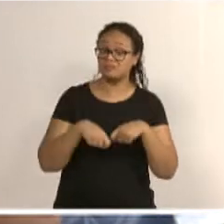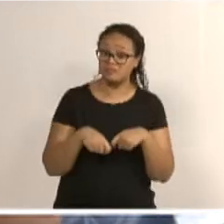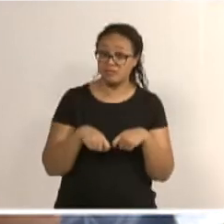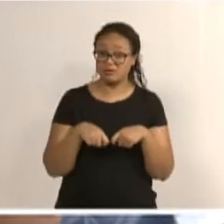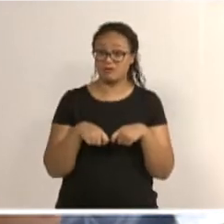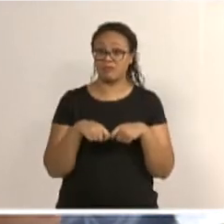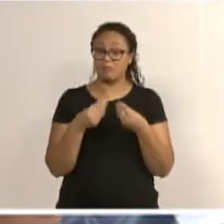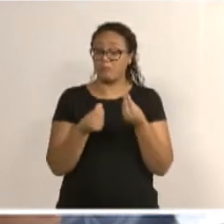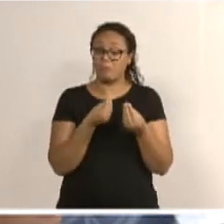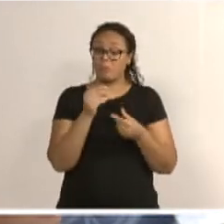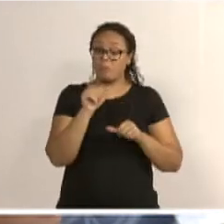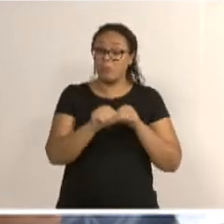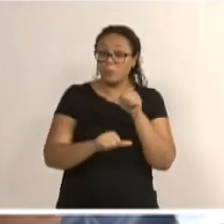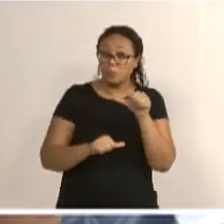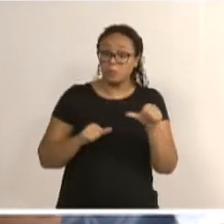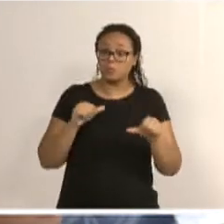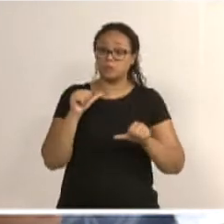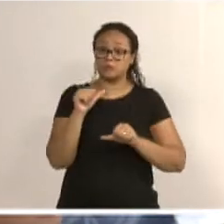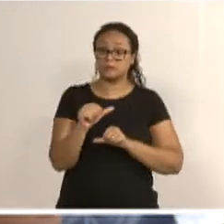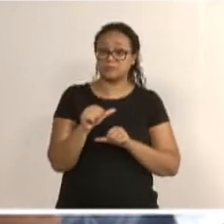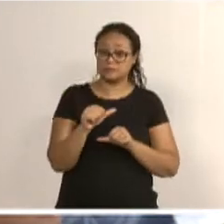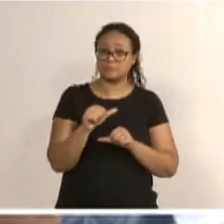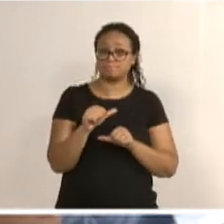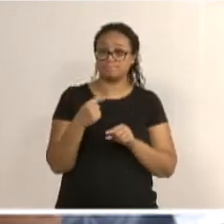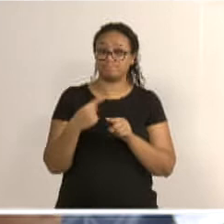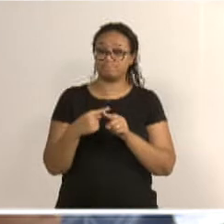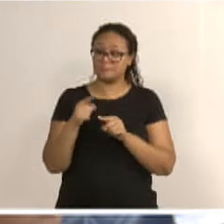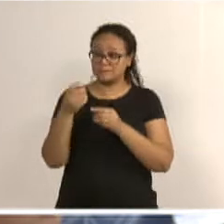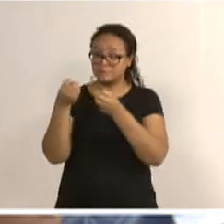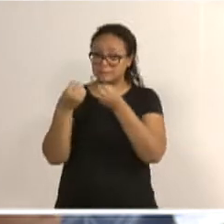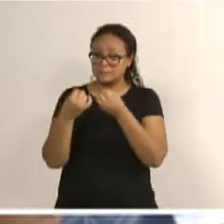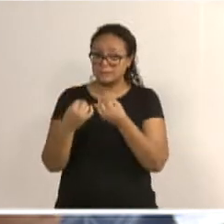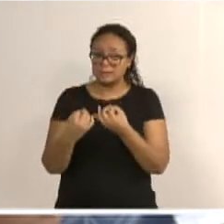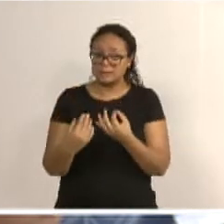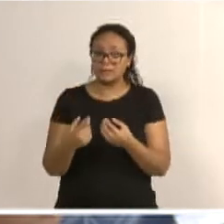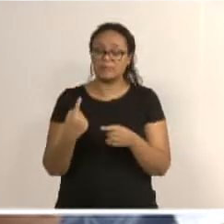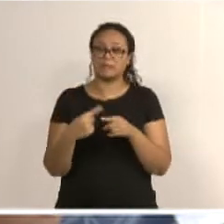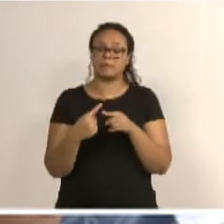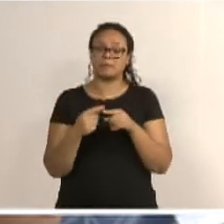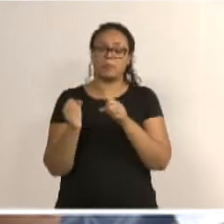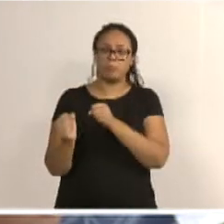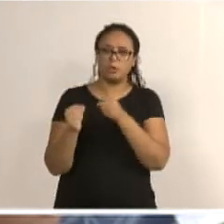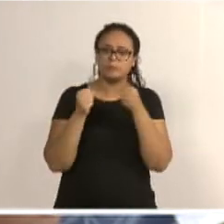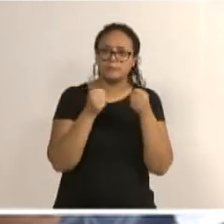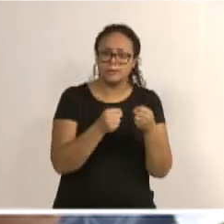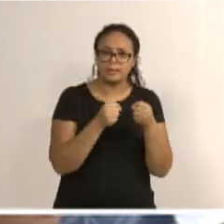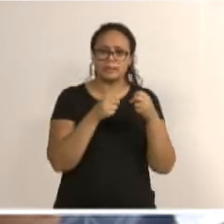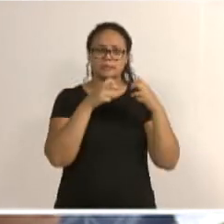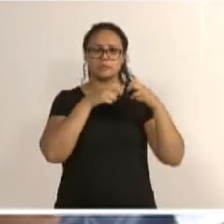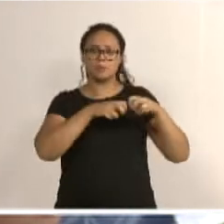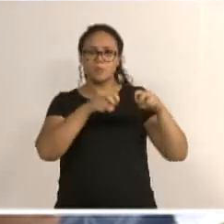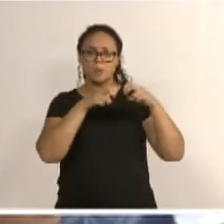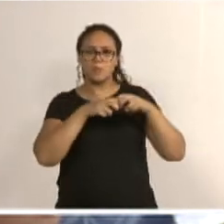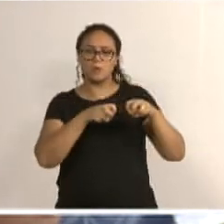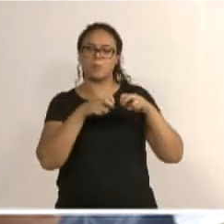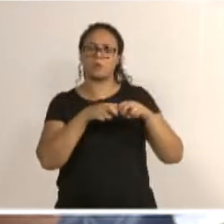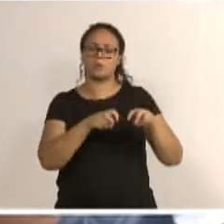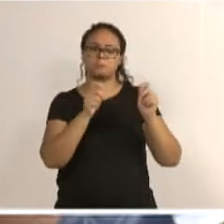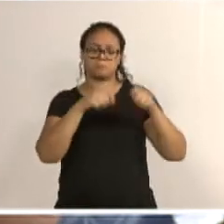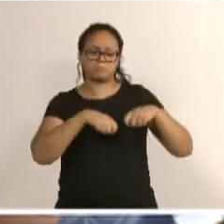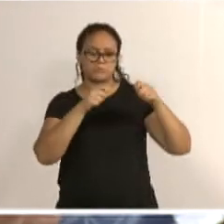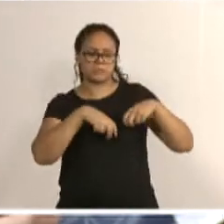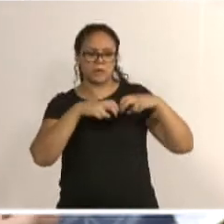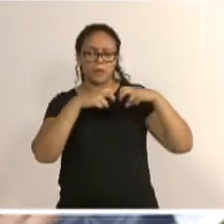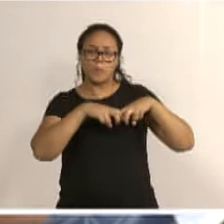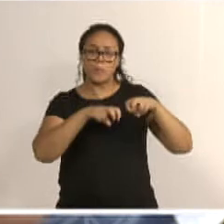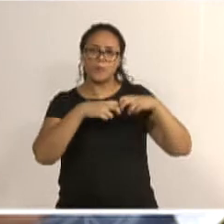da mudança, como você expôs, de cavalos de potência para carrocerias. A gente entendeu plenamente,